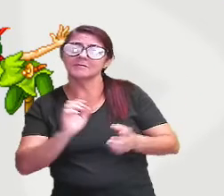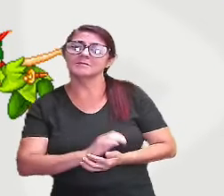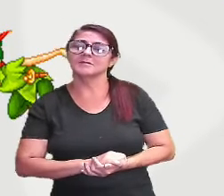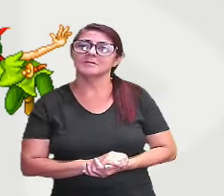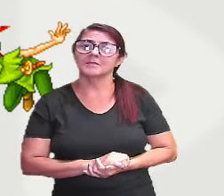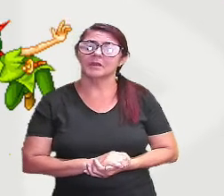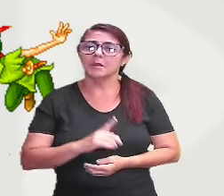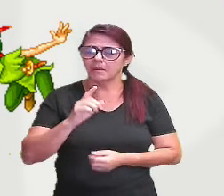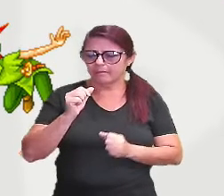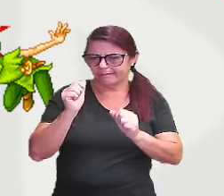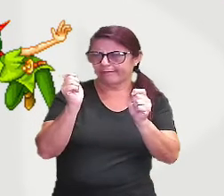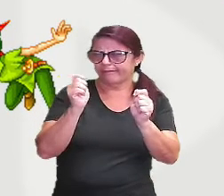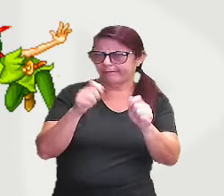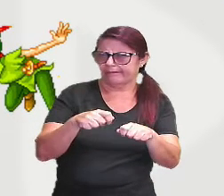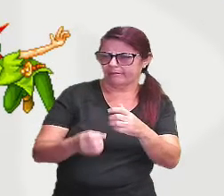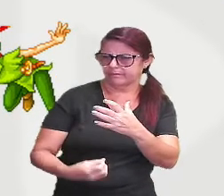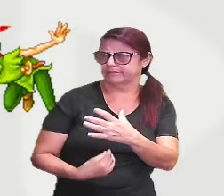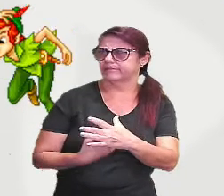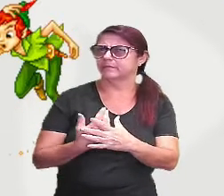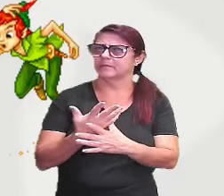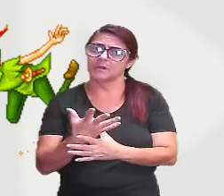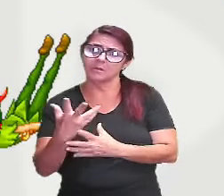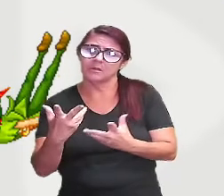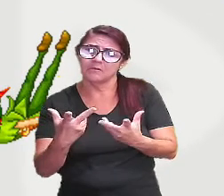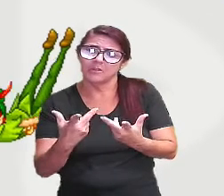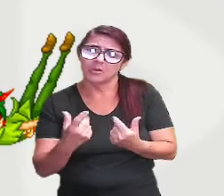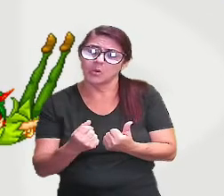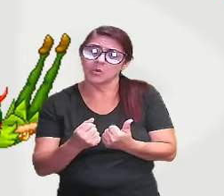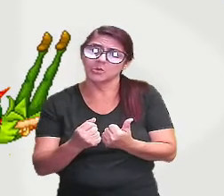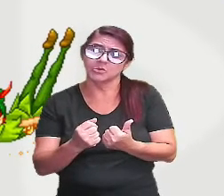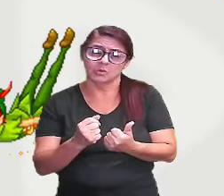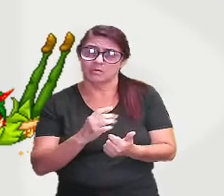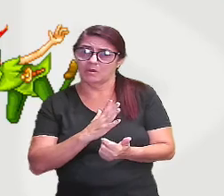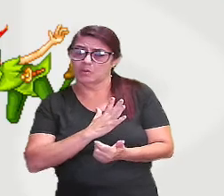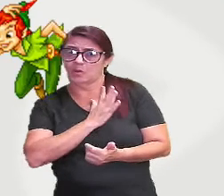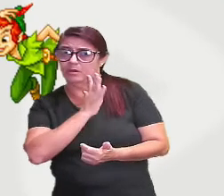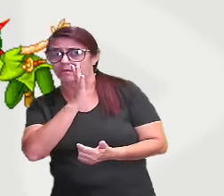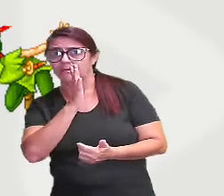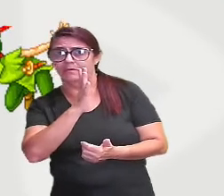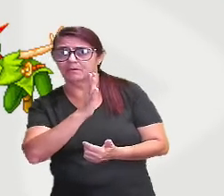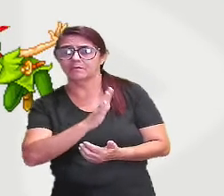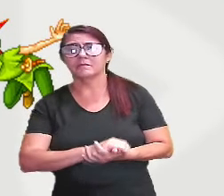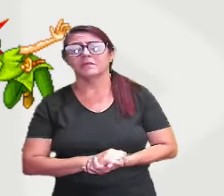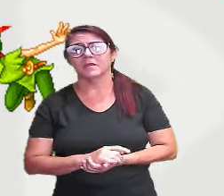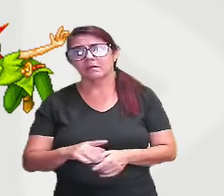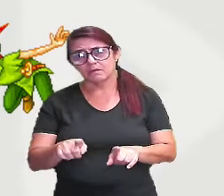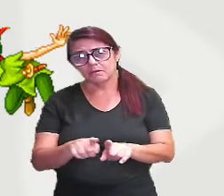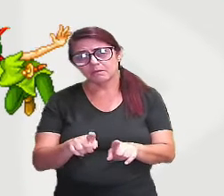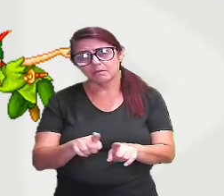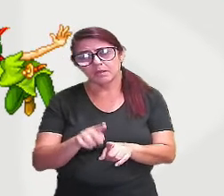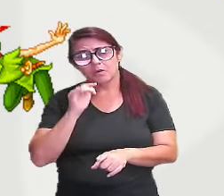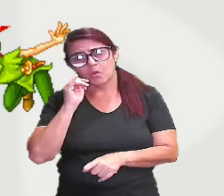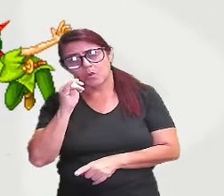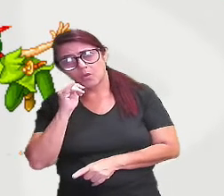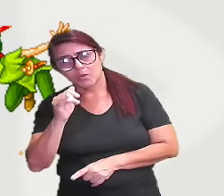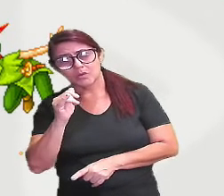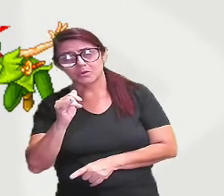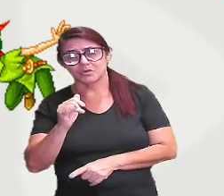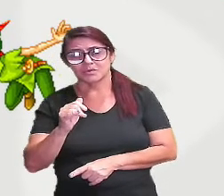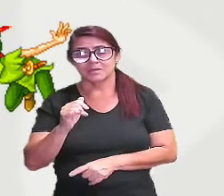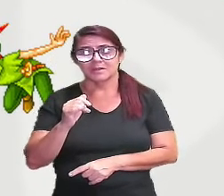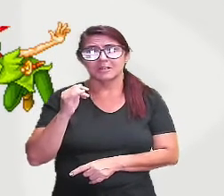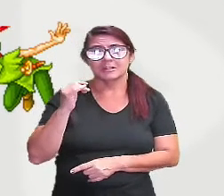ser explorados tanto para o maravilhoso como para o horror. E temos os contos de aventura, que